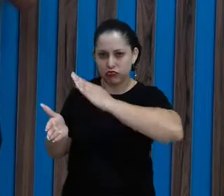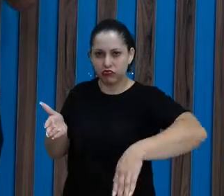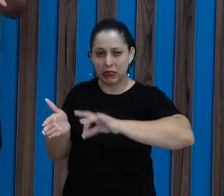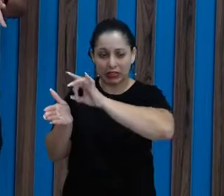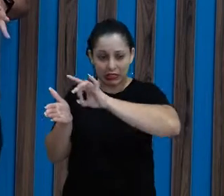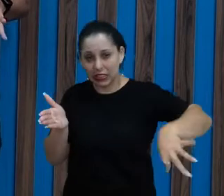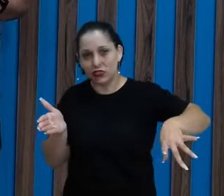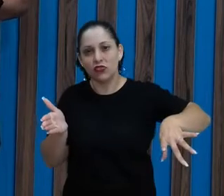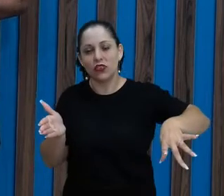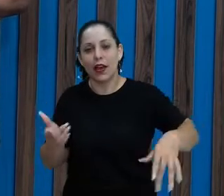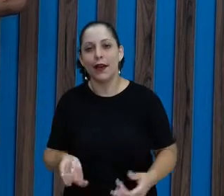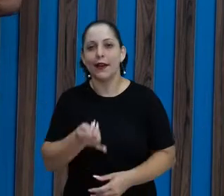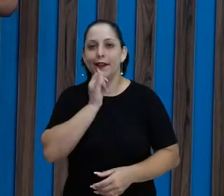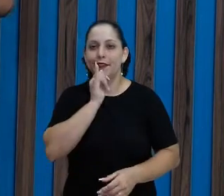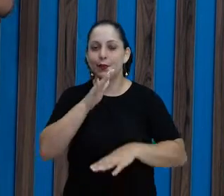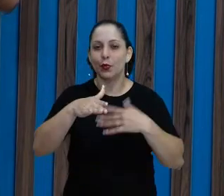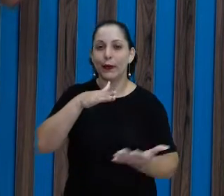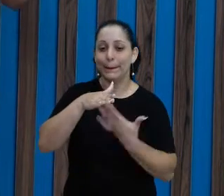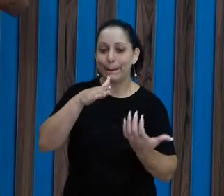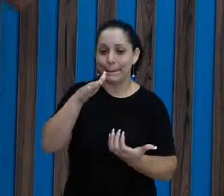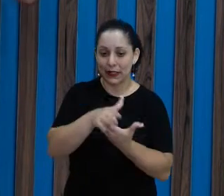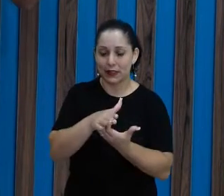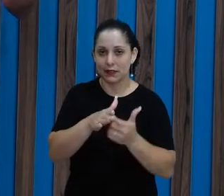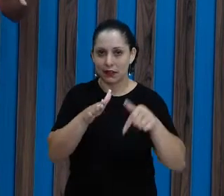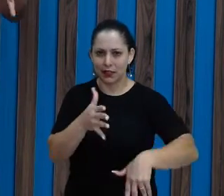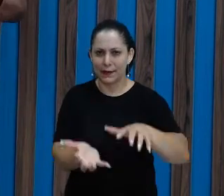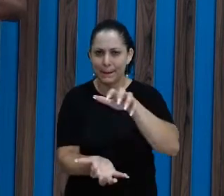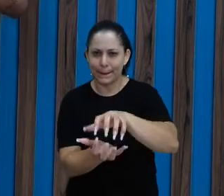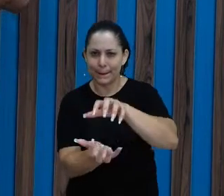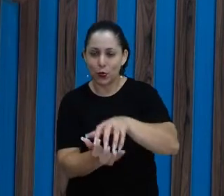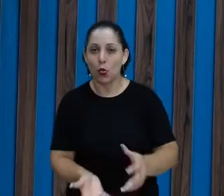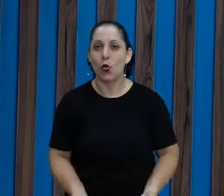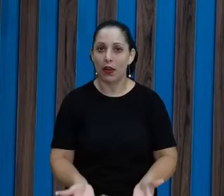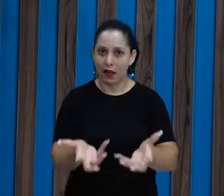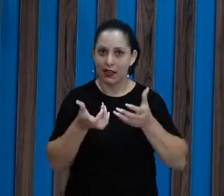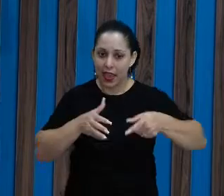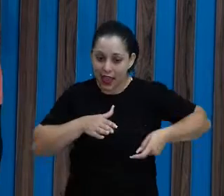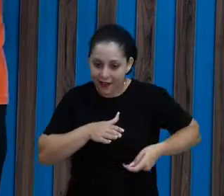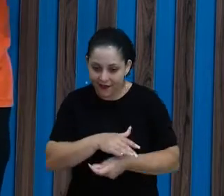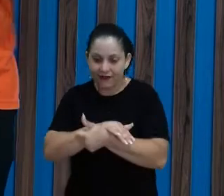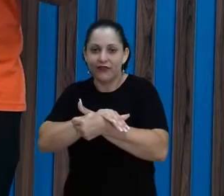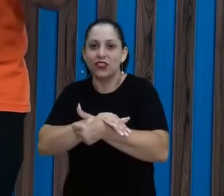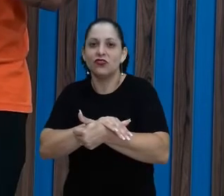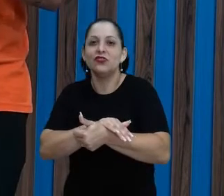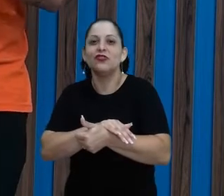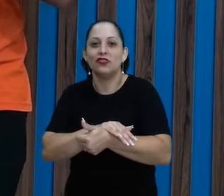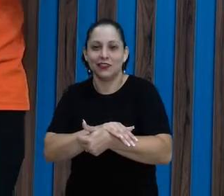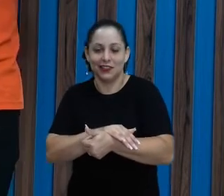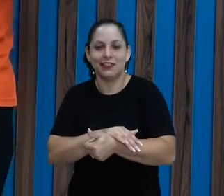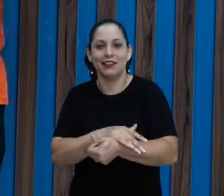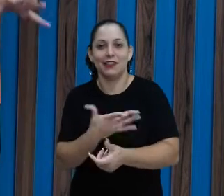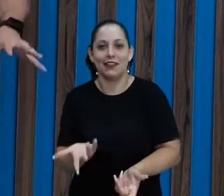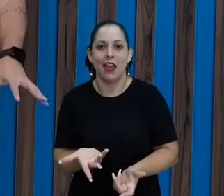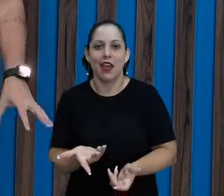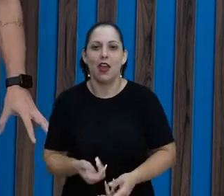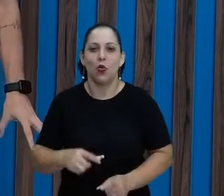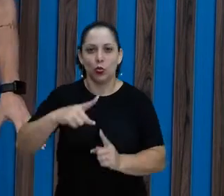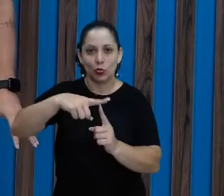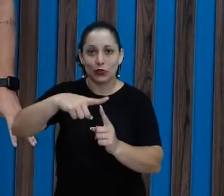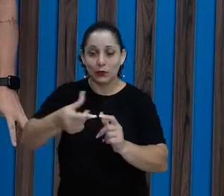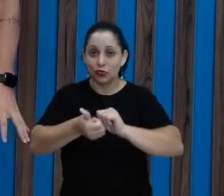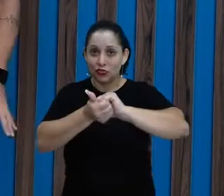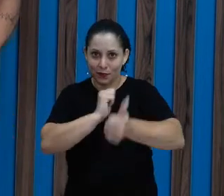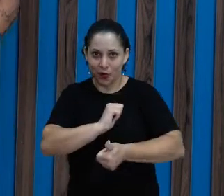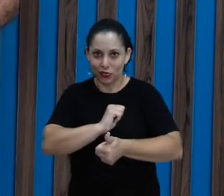se uma empresa daqui de Pernambuco, ela quer patrocinar, ela quer ser patrocinadora oficial de uma determinada modalidade